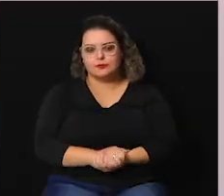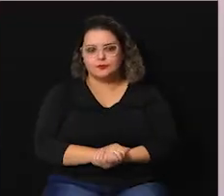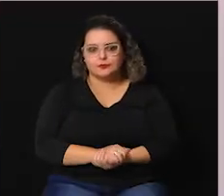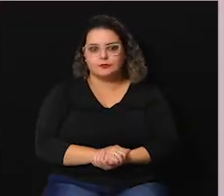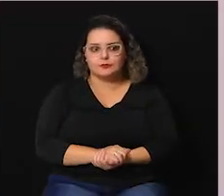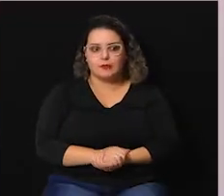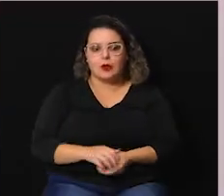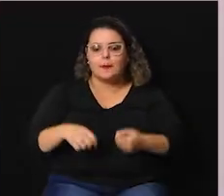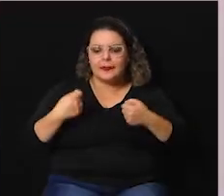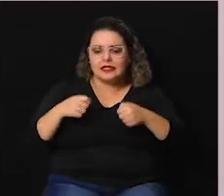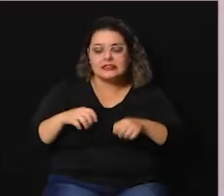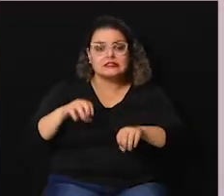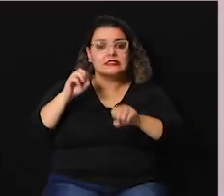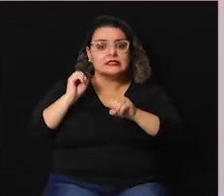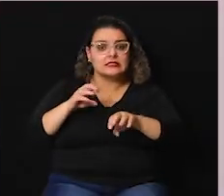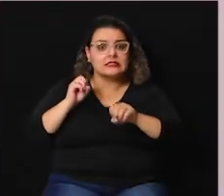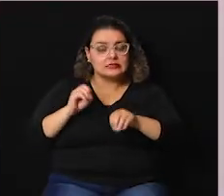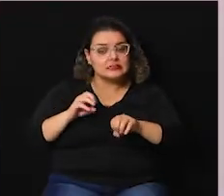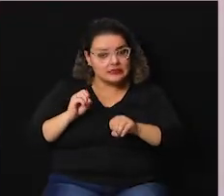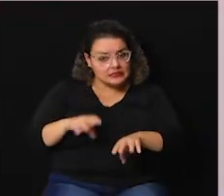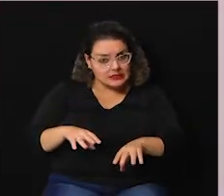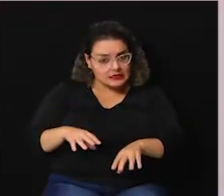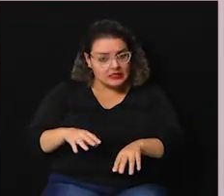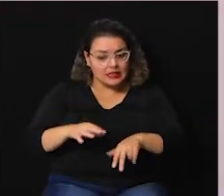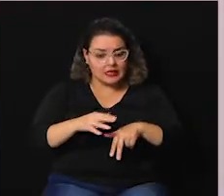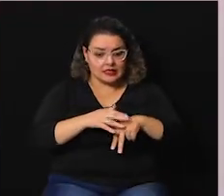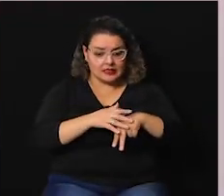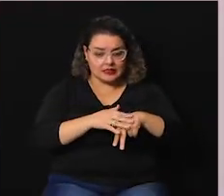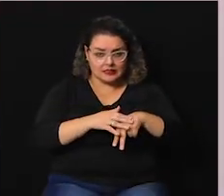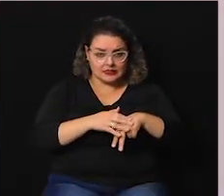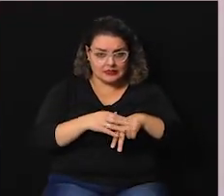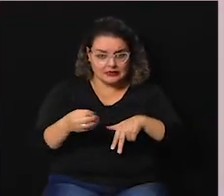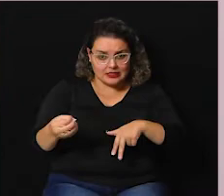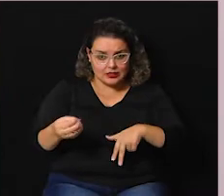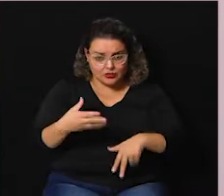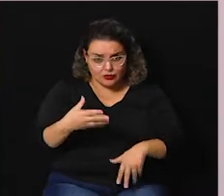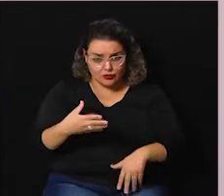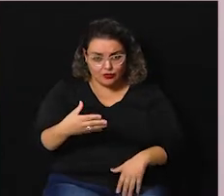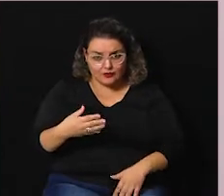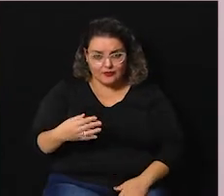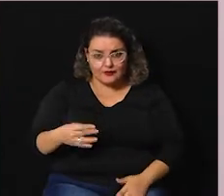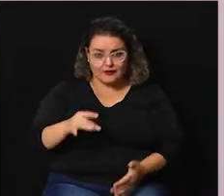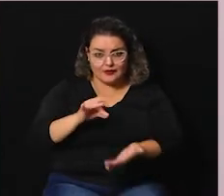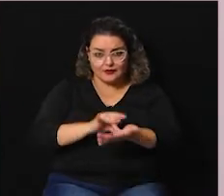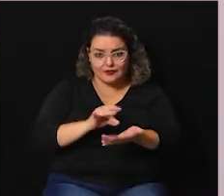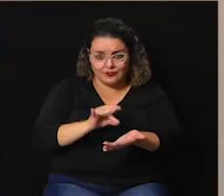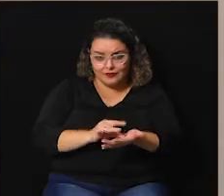preciso ensinar, então, esse paciente a viver nessa nova realidade também?